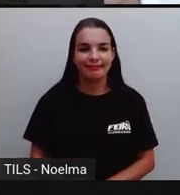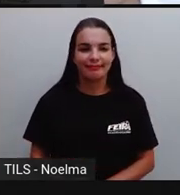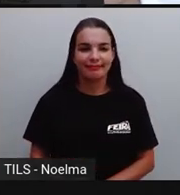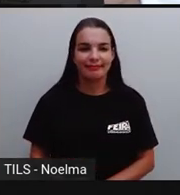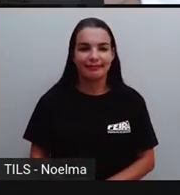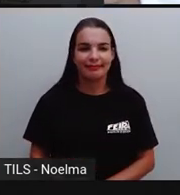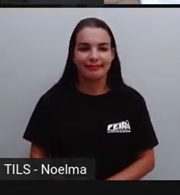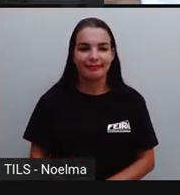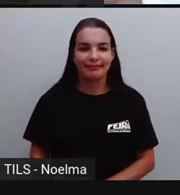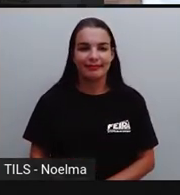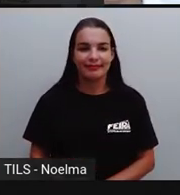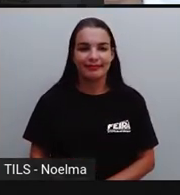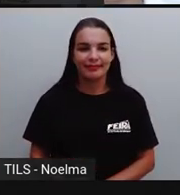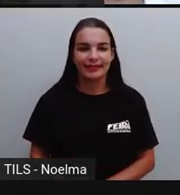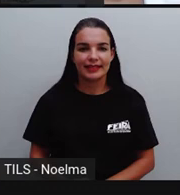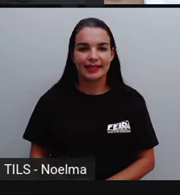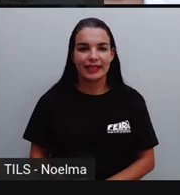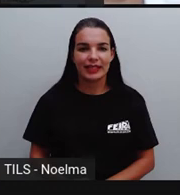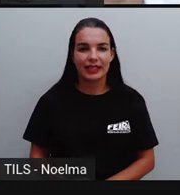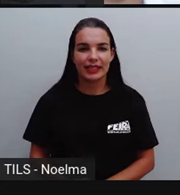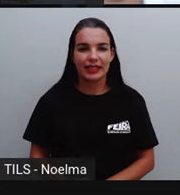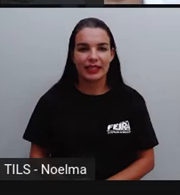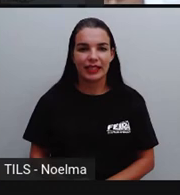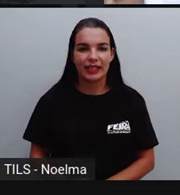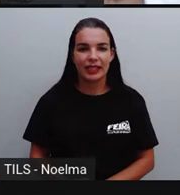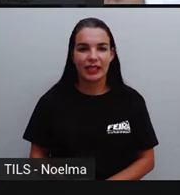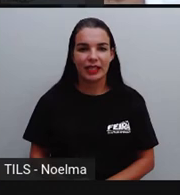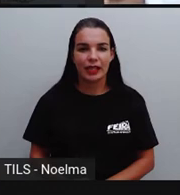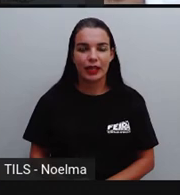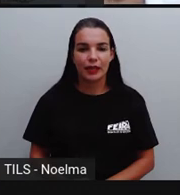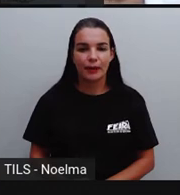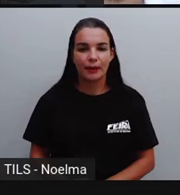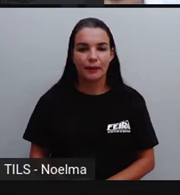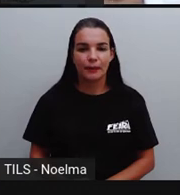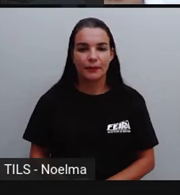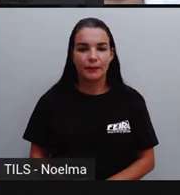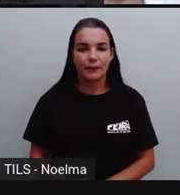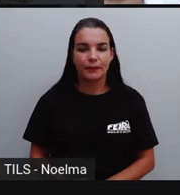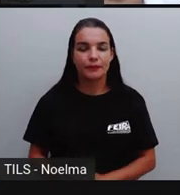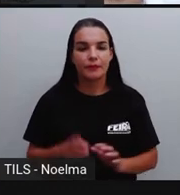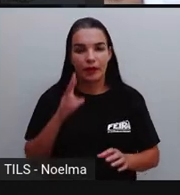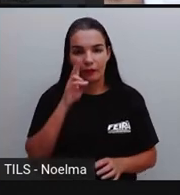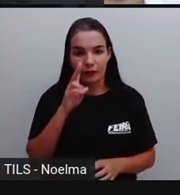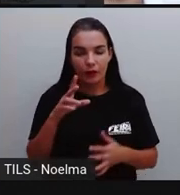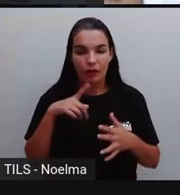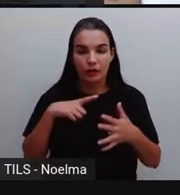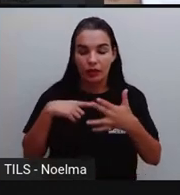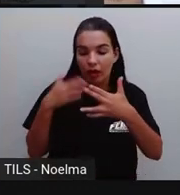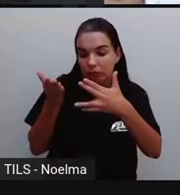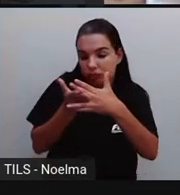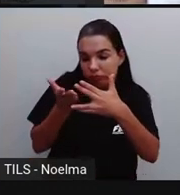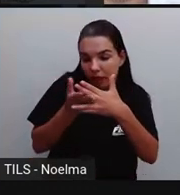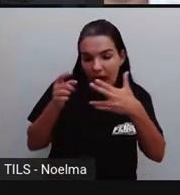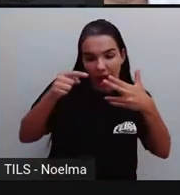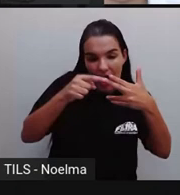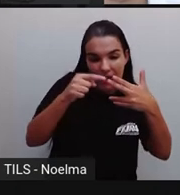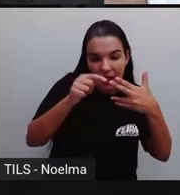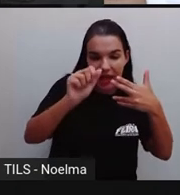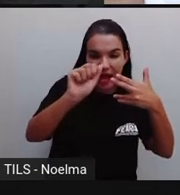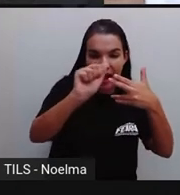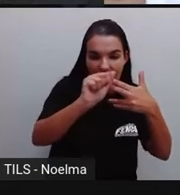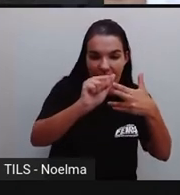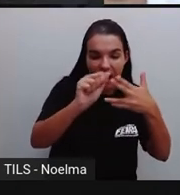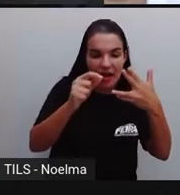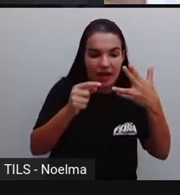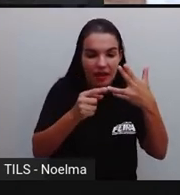vogal, certo? É, então, observem que quando ele está ali entre, né, duas vogais, ou seja, uma vogal antes